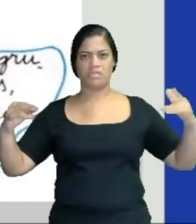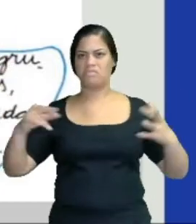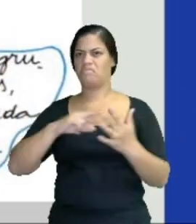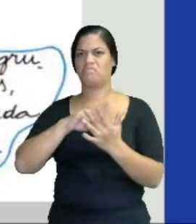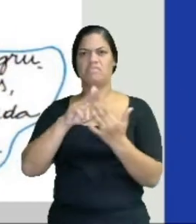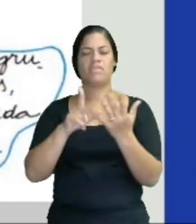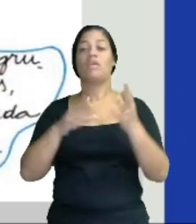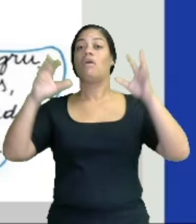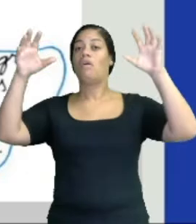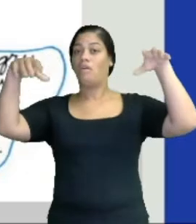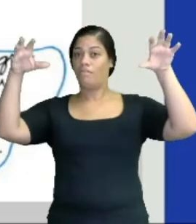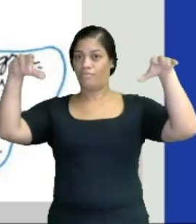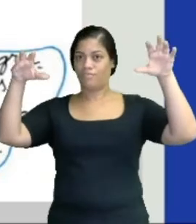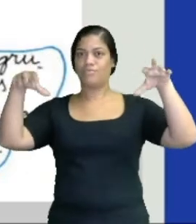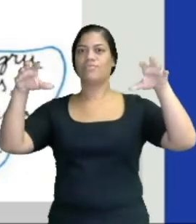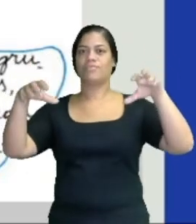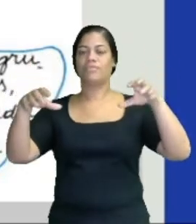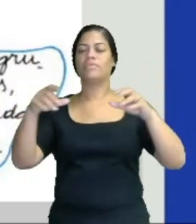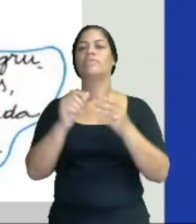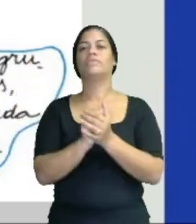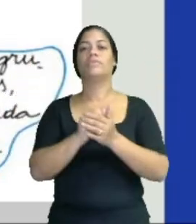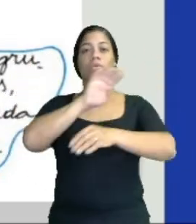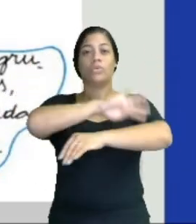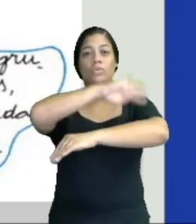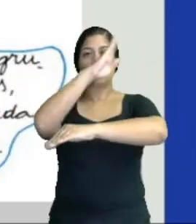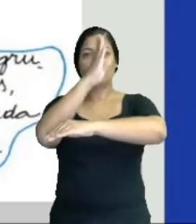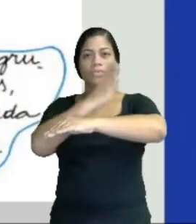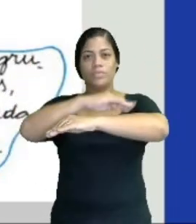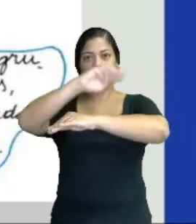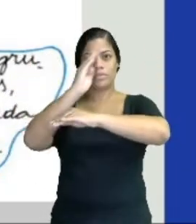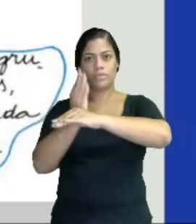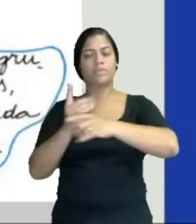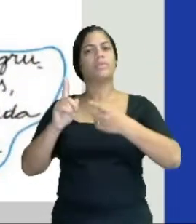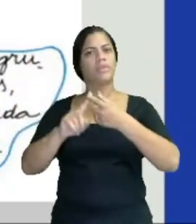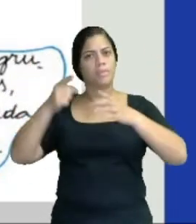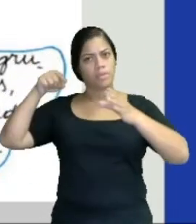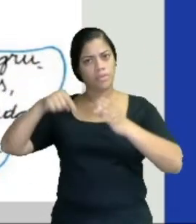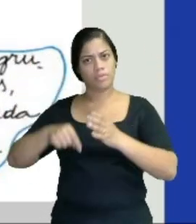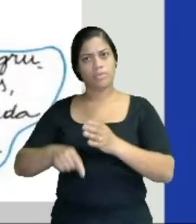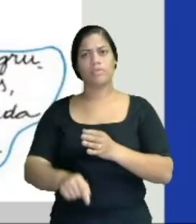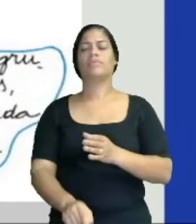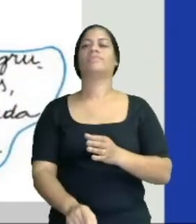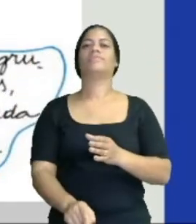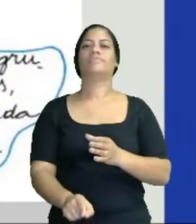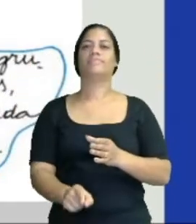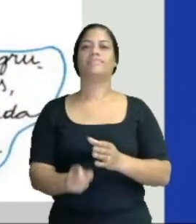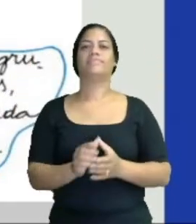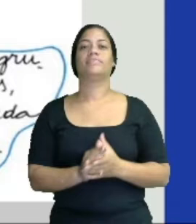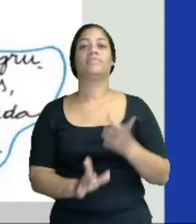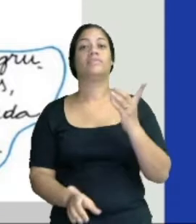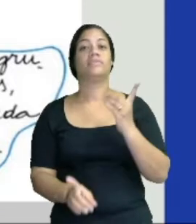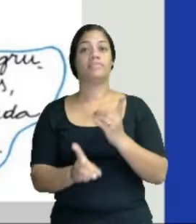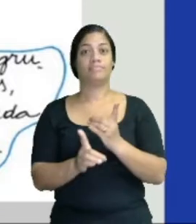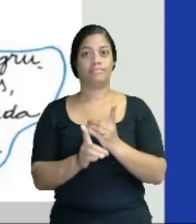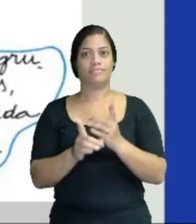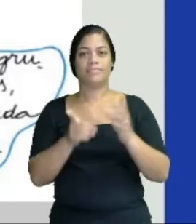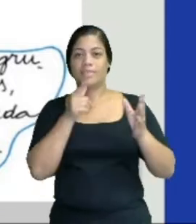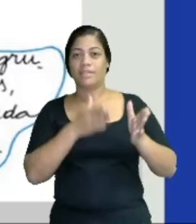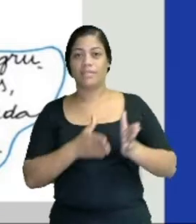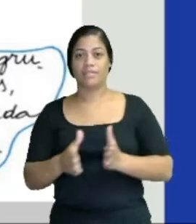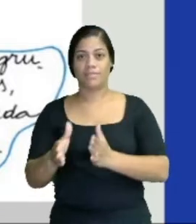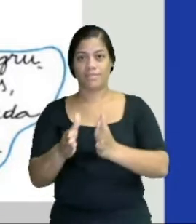águas das chuvas, das montanhas e subterrâneas, que escoam para o curso d'água.